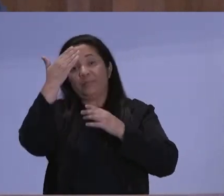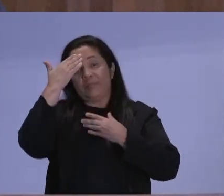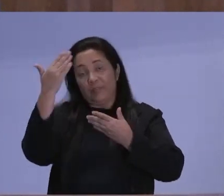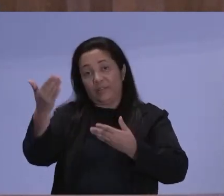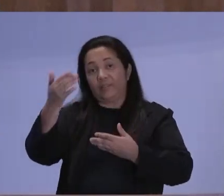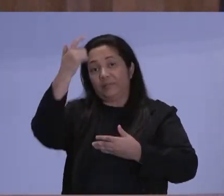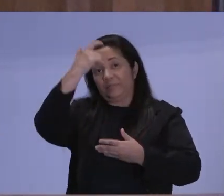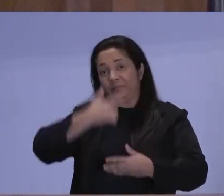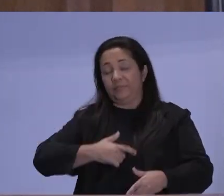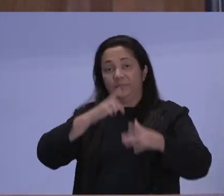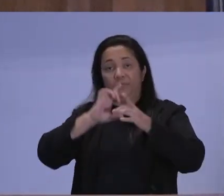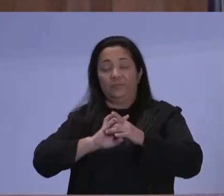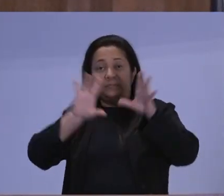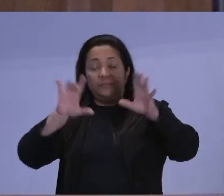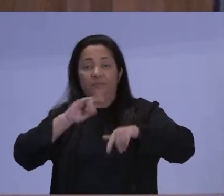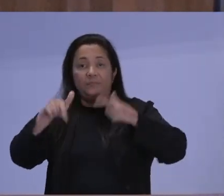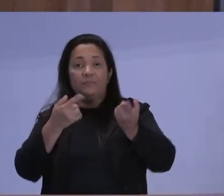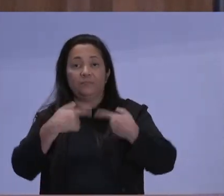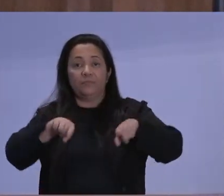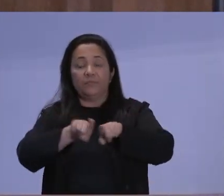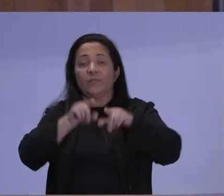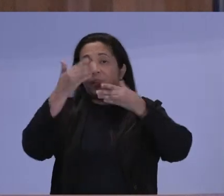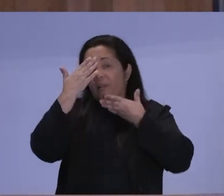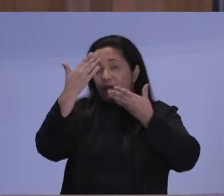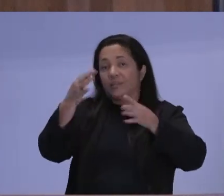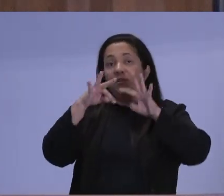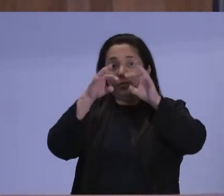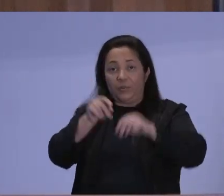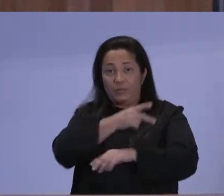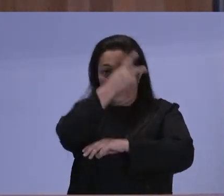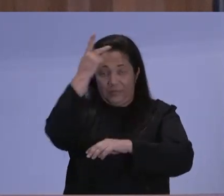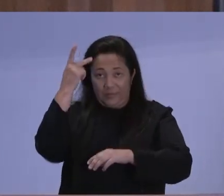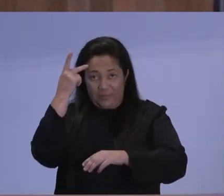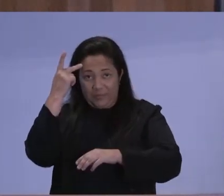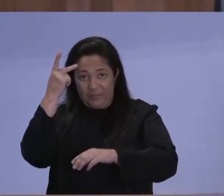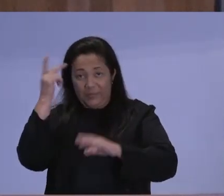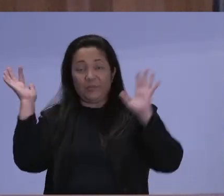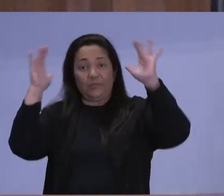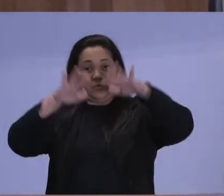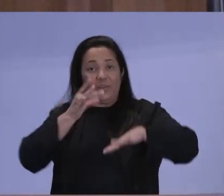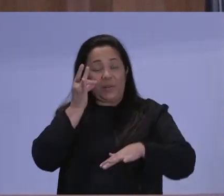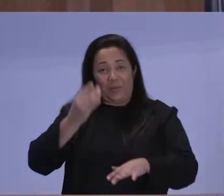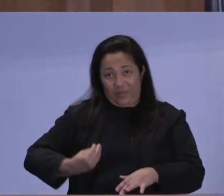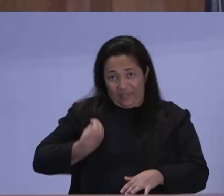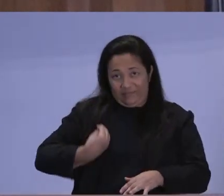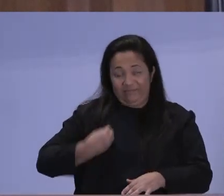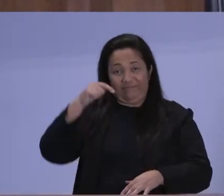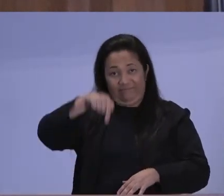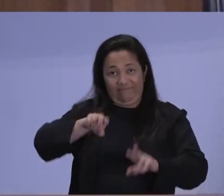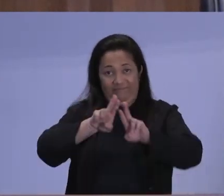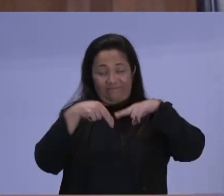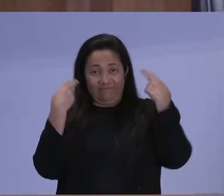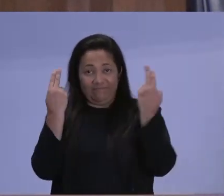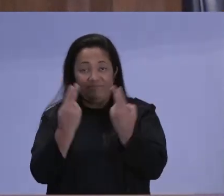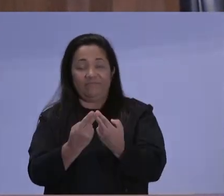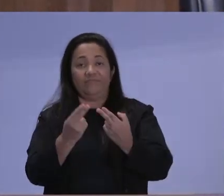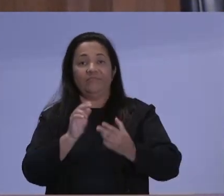disposição nessa parceria sempre, e agradecendo a todas as pessoas que nos honraram aqui com suas presenças na Câmara Legislativa do